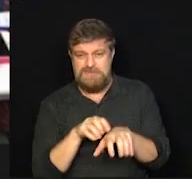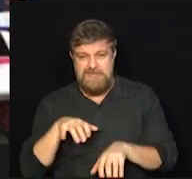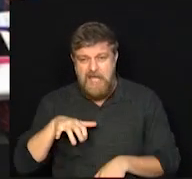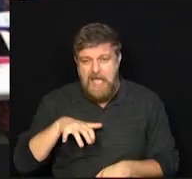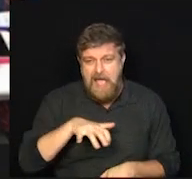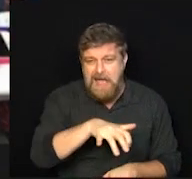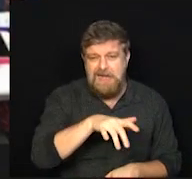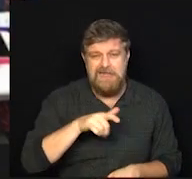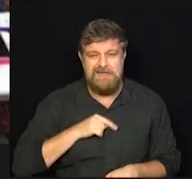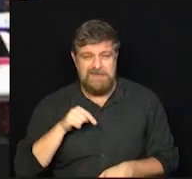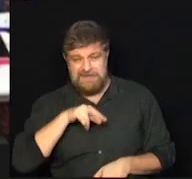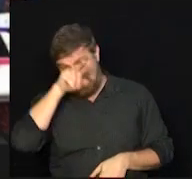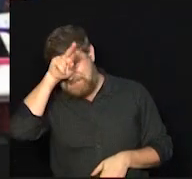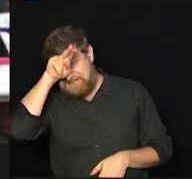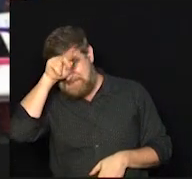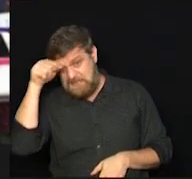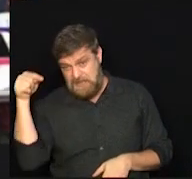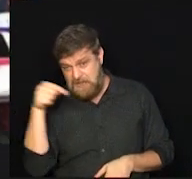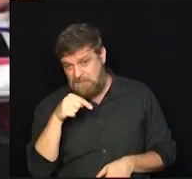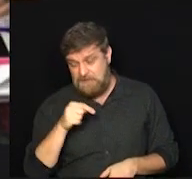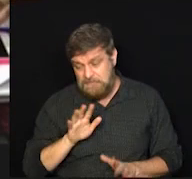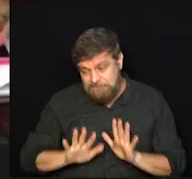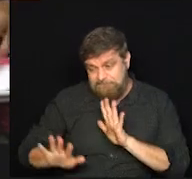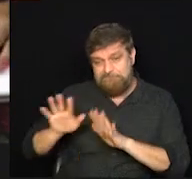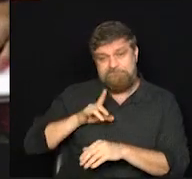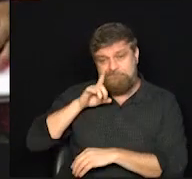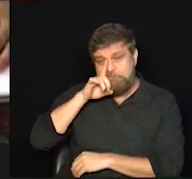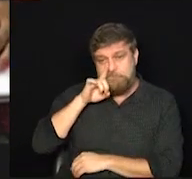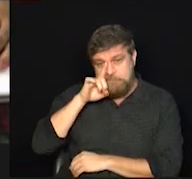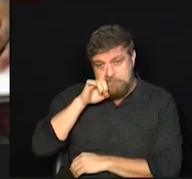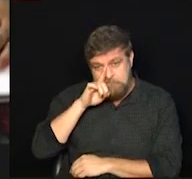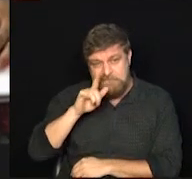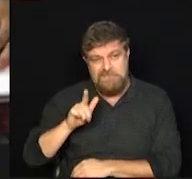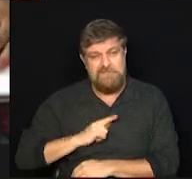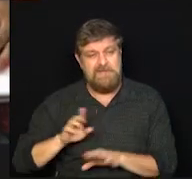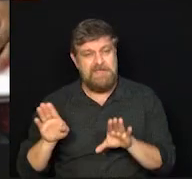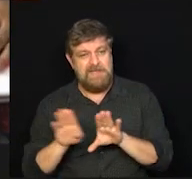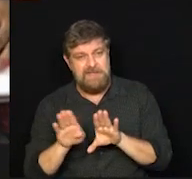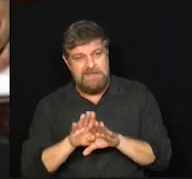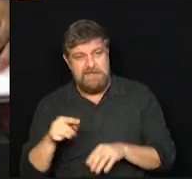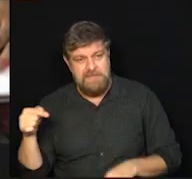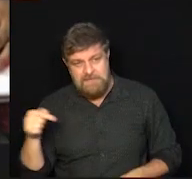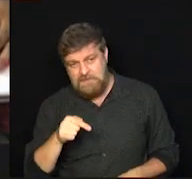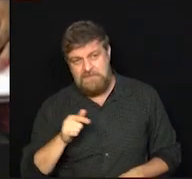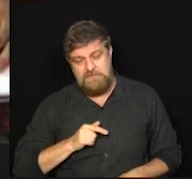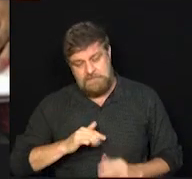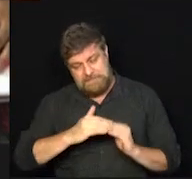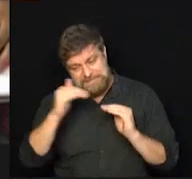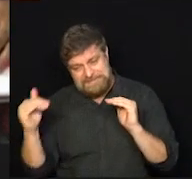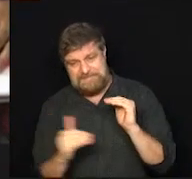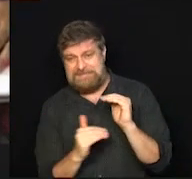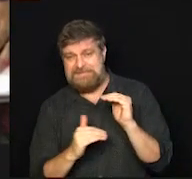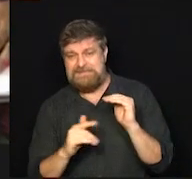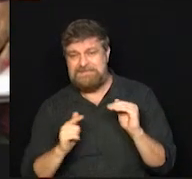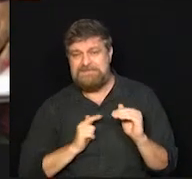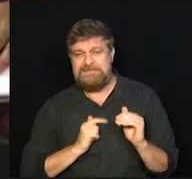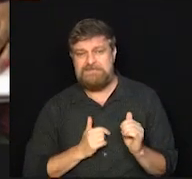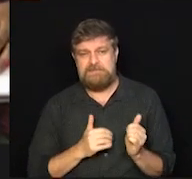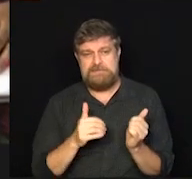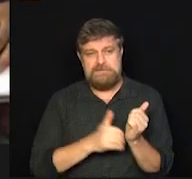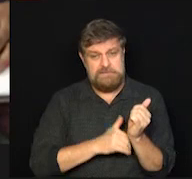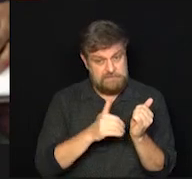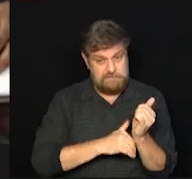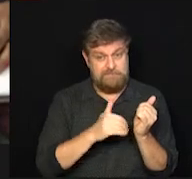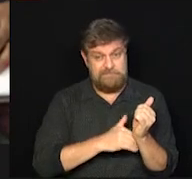vem para a área de convívio da Roseira como também se torna muito mais um cenário o esconderijo